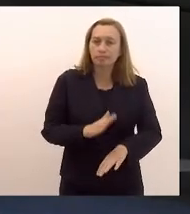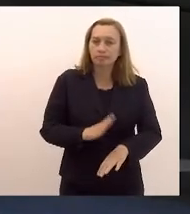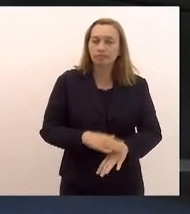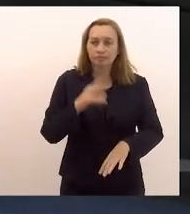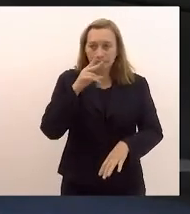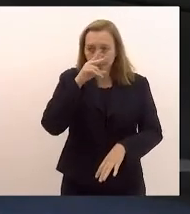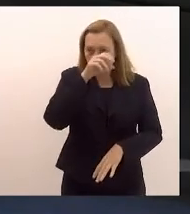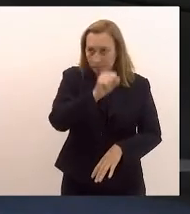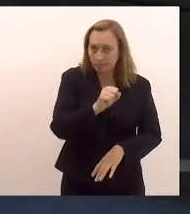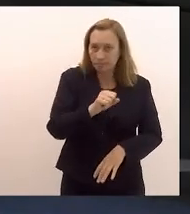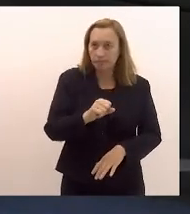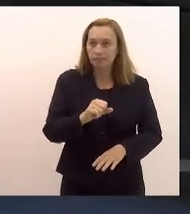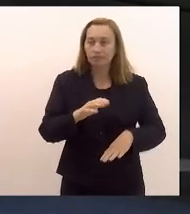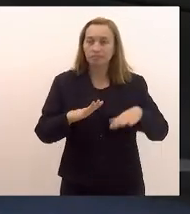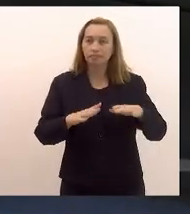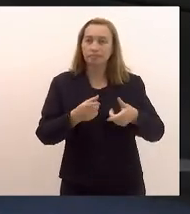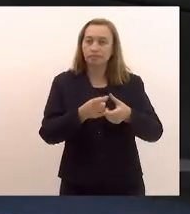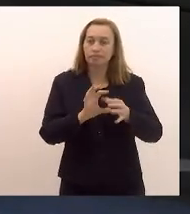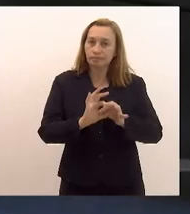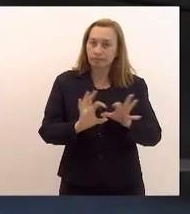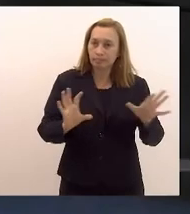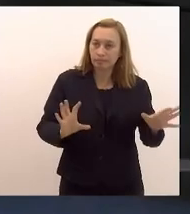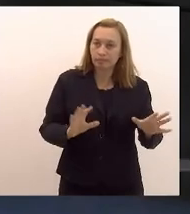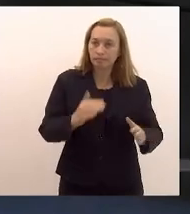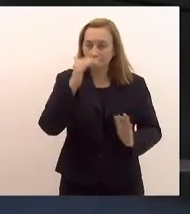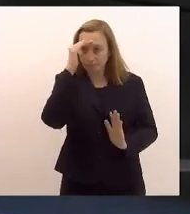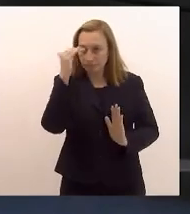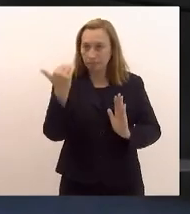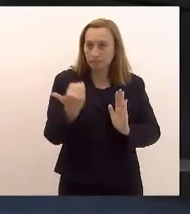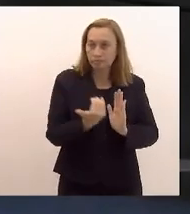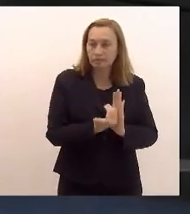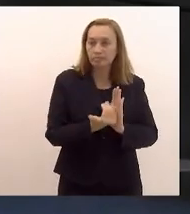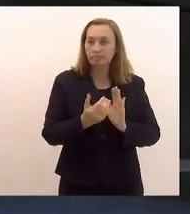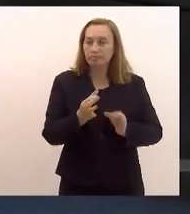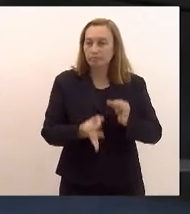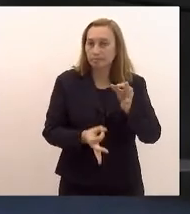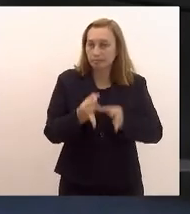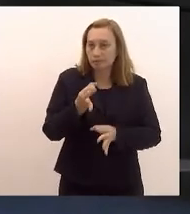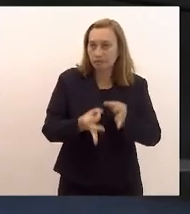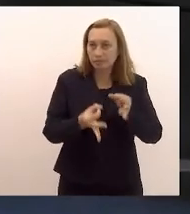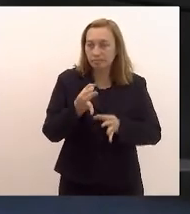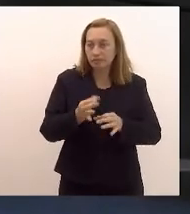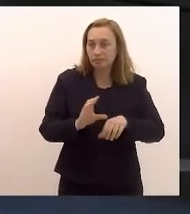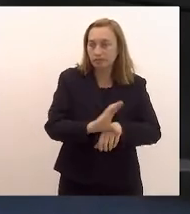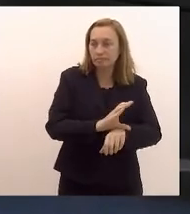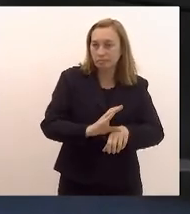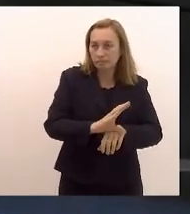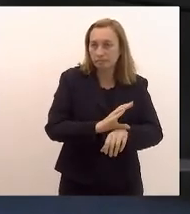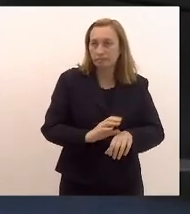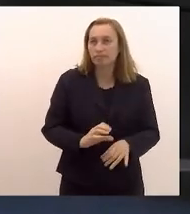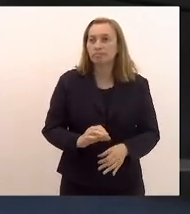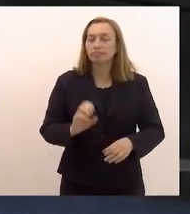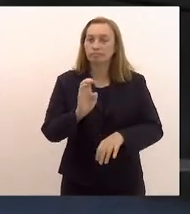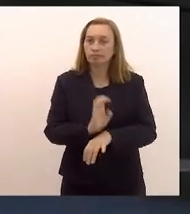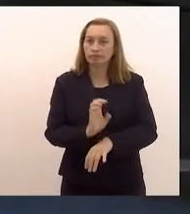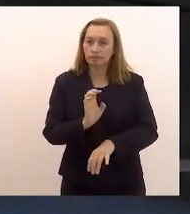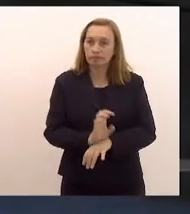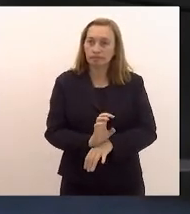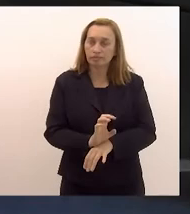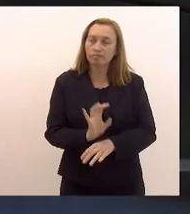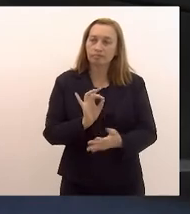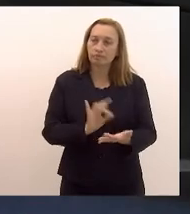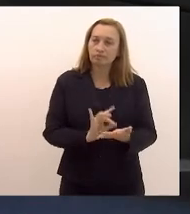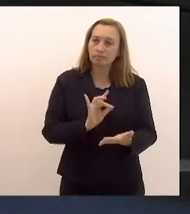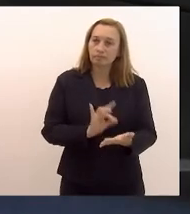mais forte e independente para cumprir a sua missão constituir constitucional no estado